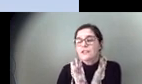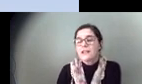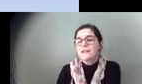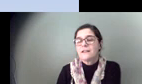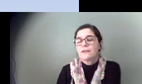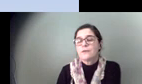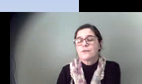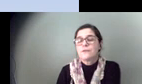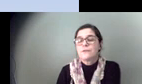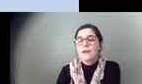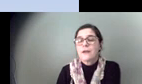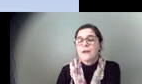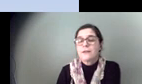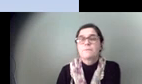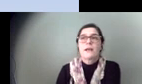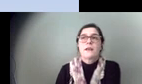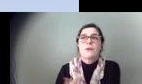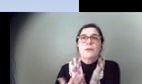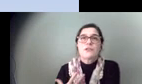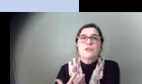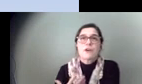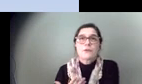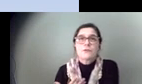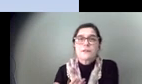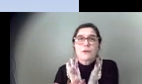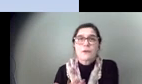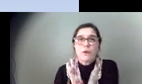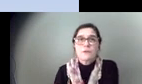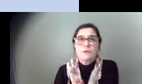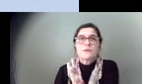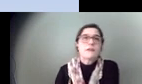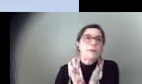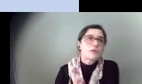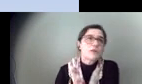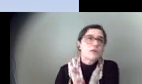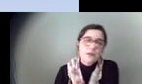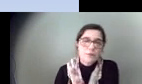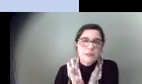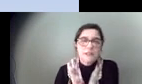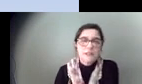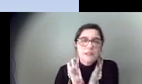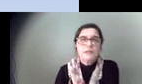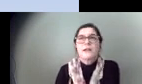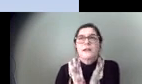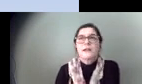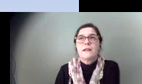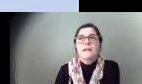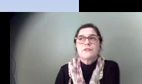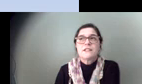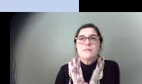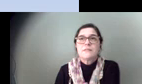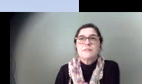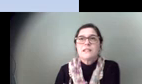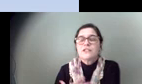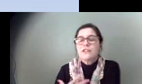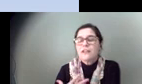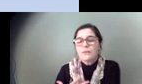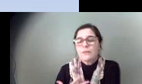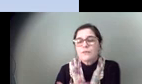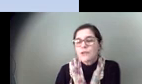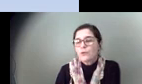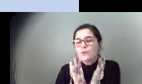ninguém vai tirar, né? Quando você faz realmente algo que você gosta, que você é apaixonado por aquilo, isso